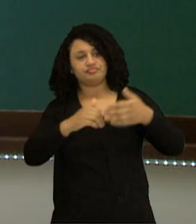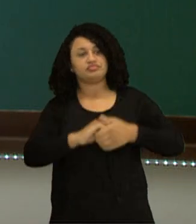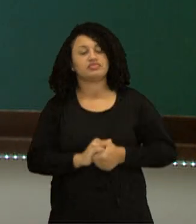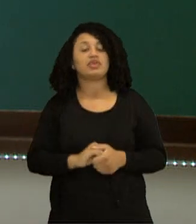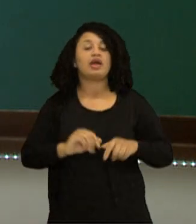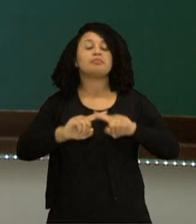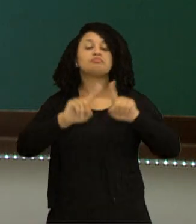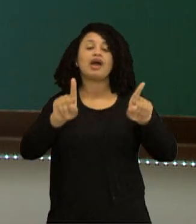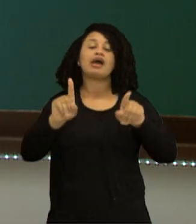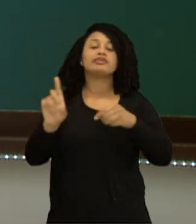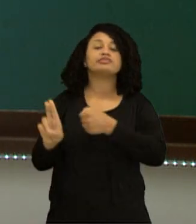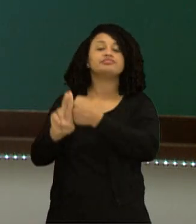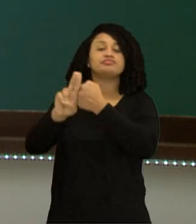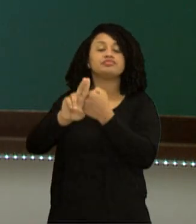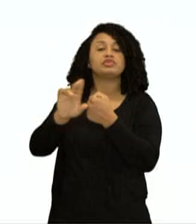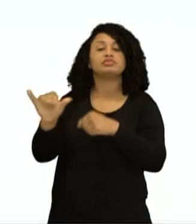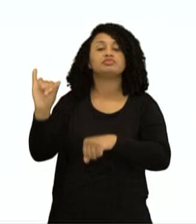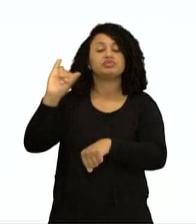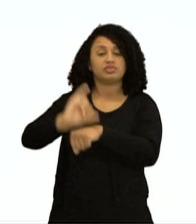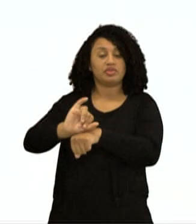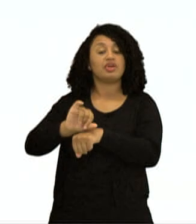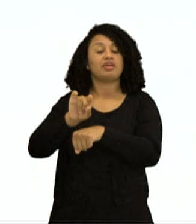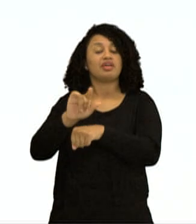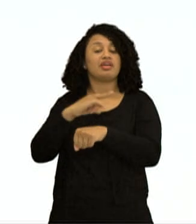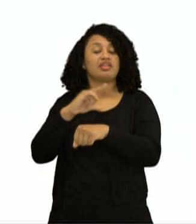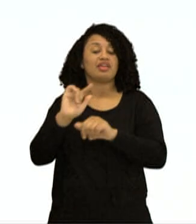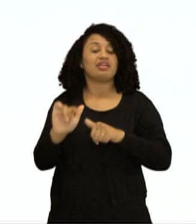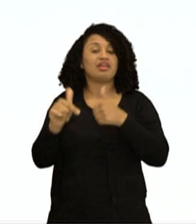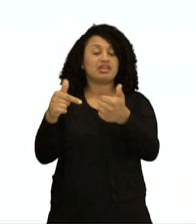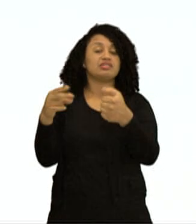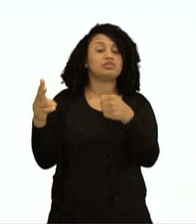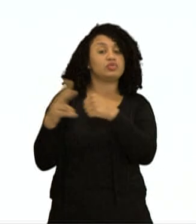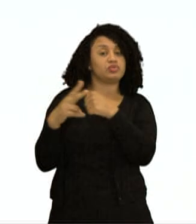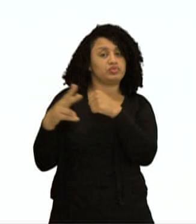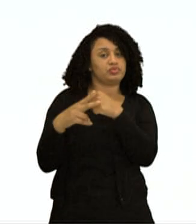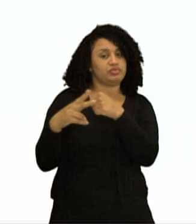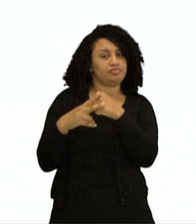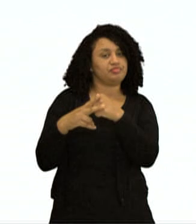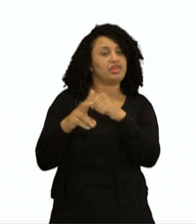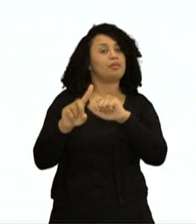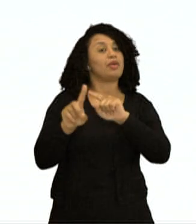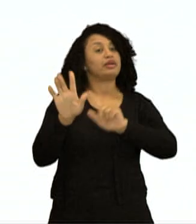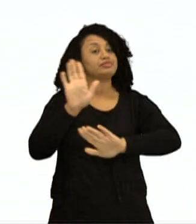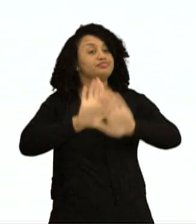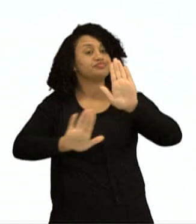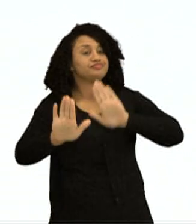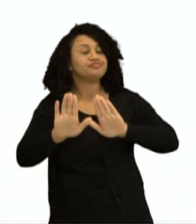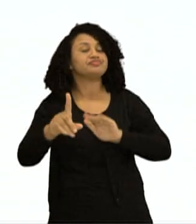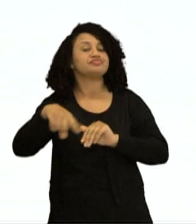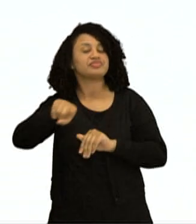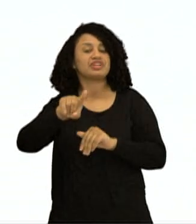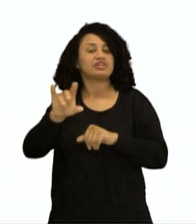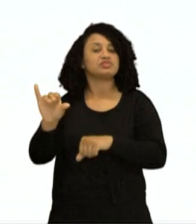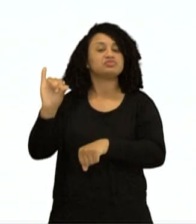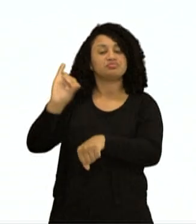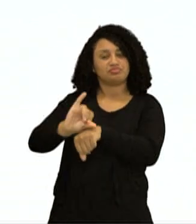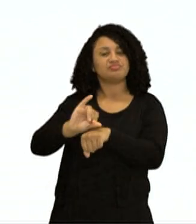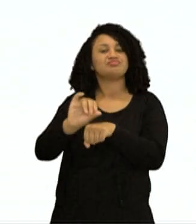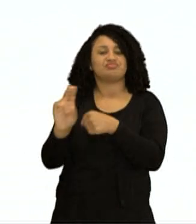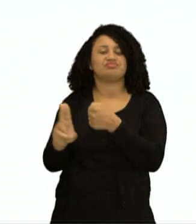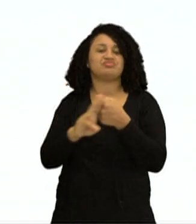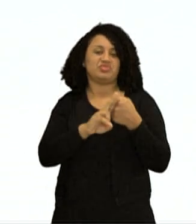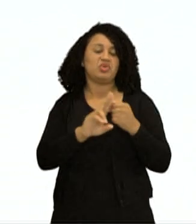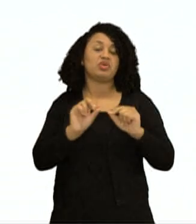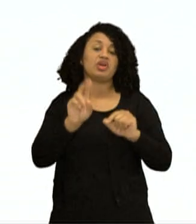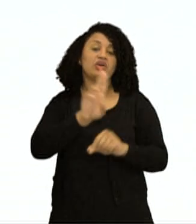que vão receber e vão sofrer a ação verbal do objeto. Mas cuidado, esses object pronouns só